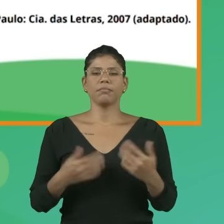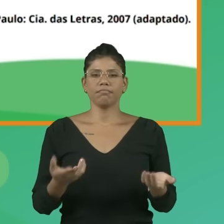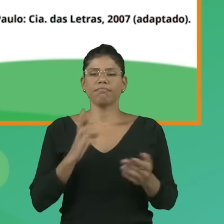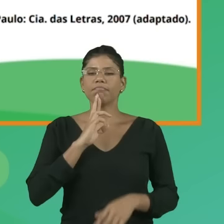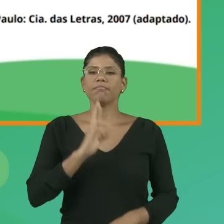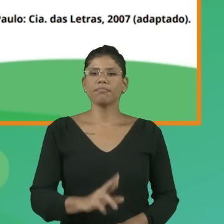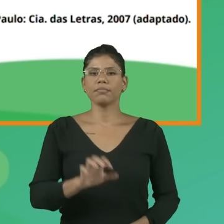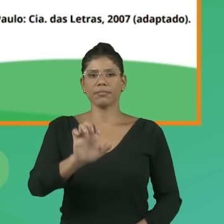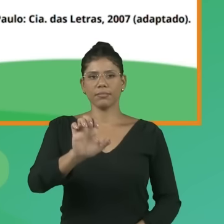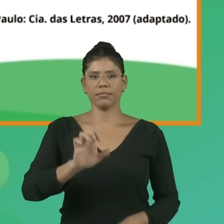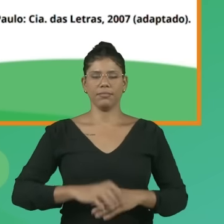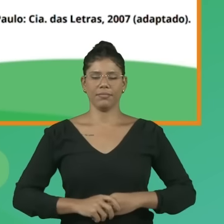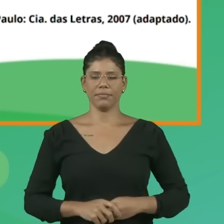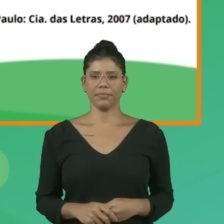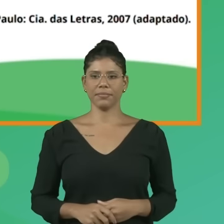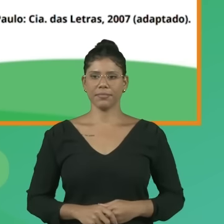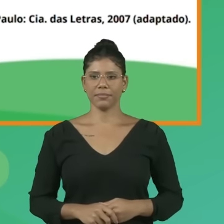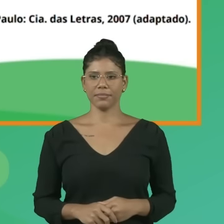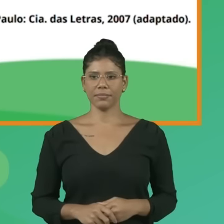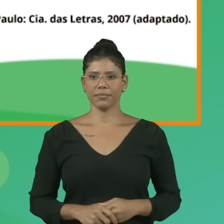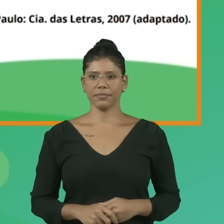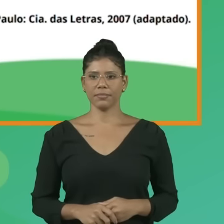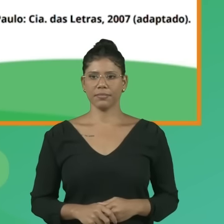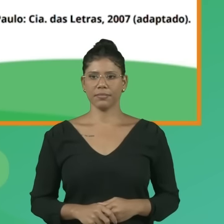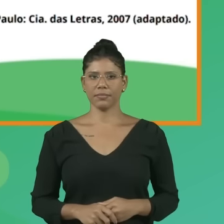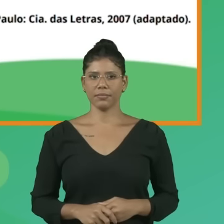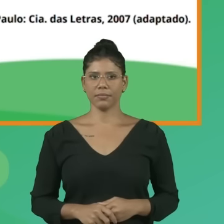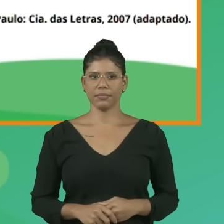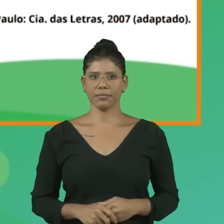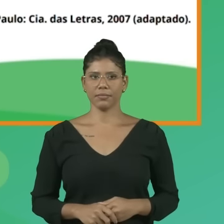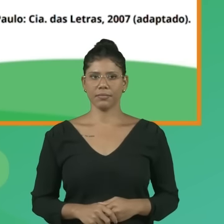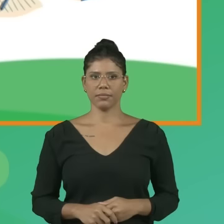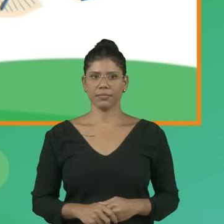E é a nossa letra chave aqui dessa questão.